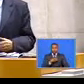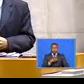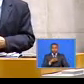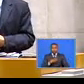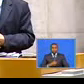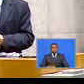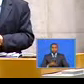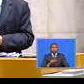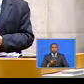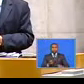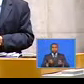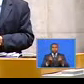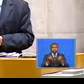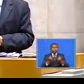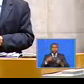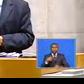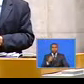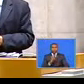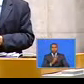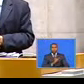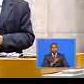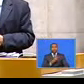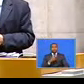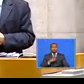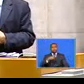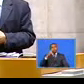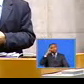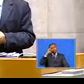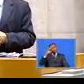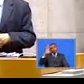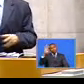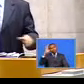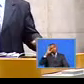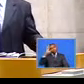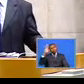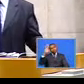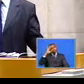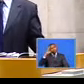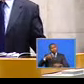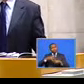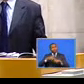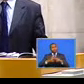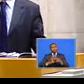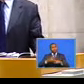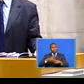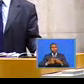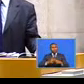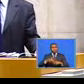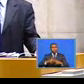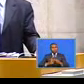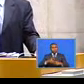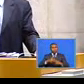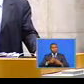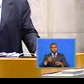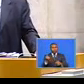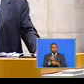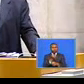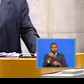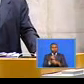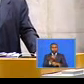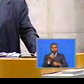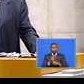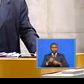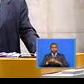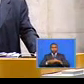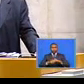absurda e que nos leva a refletir sobre a manutenção das grandes estruturas